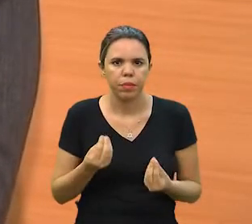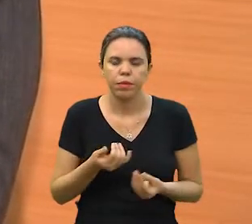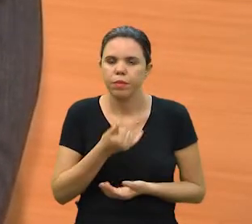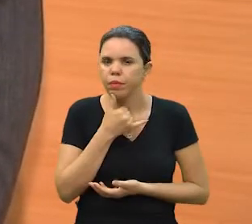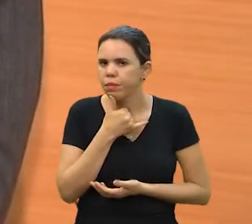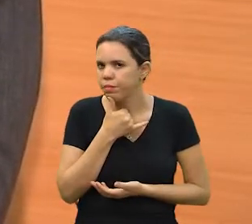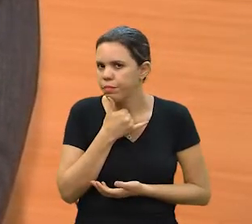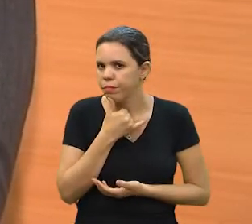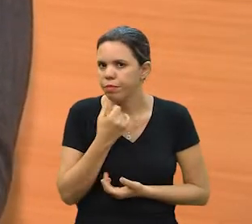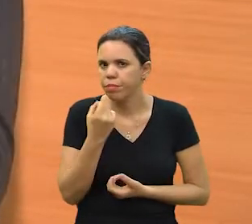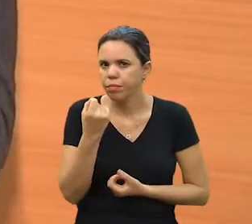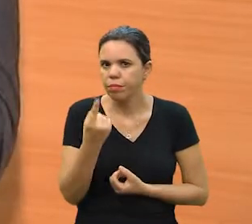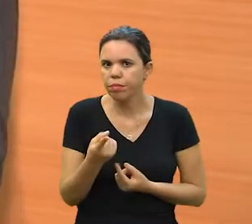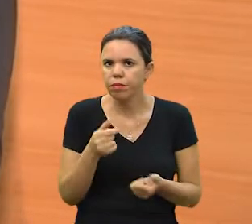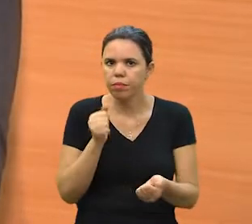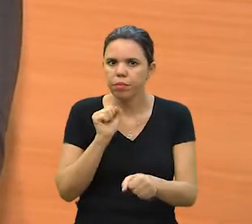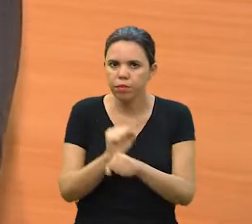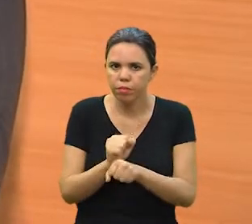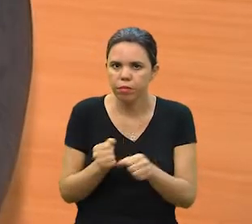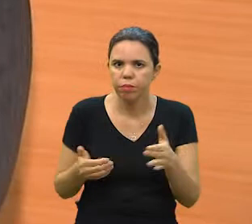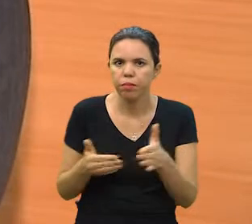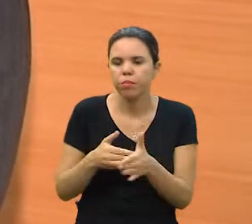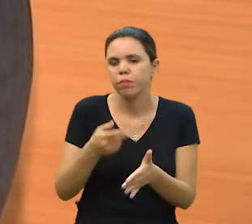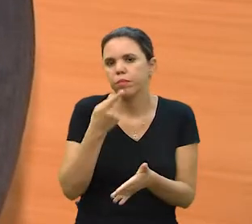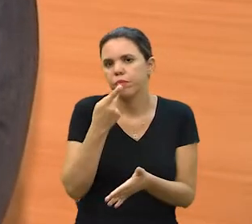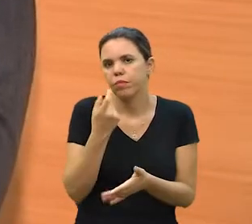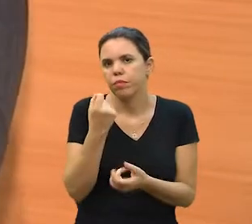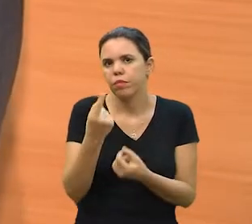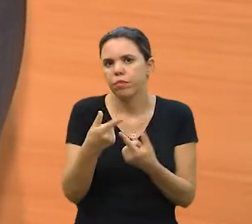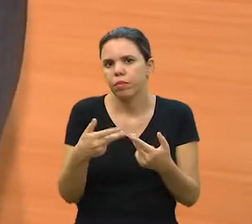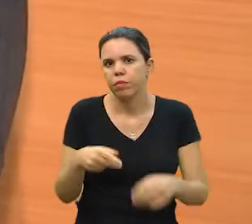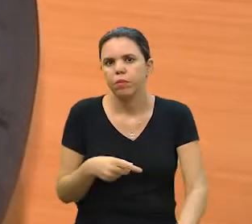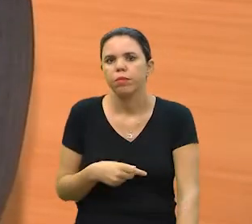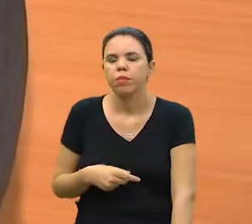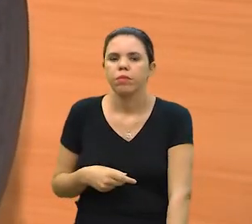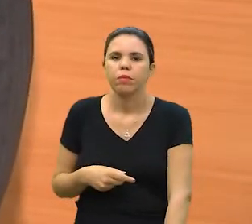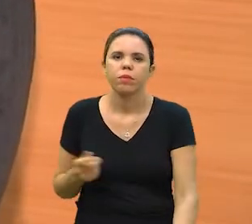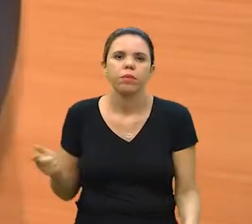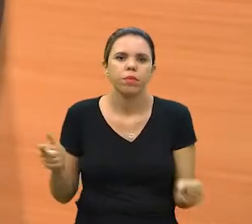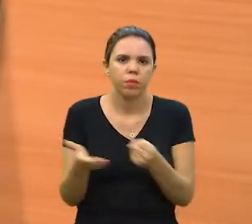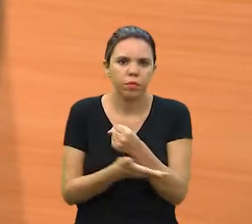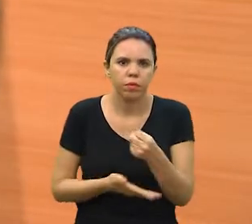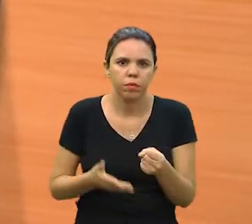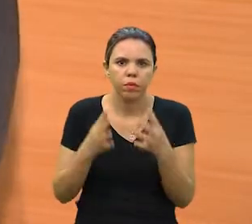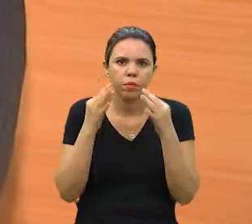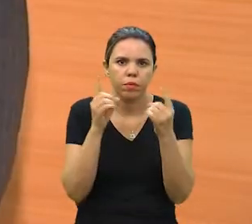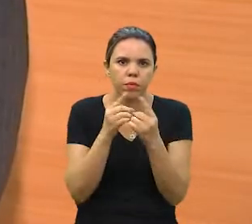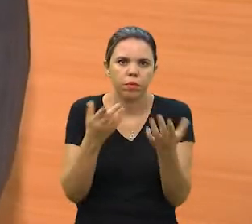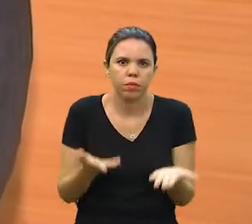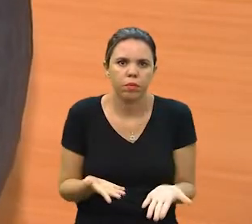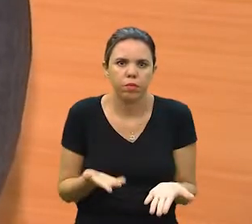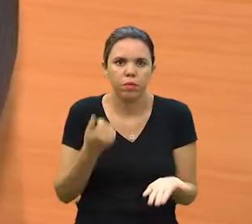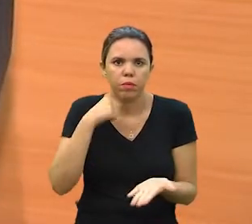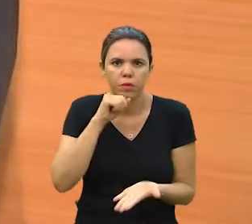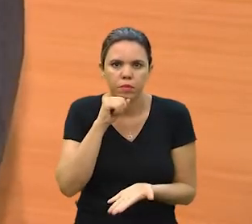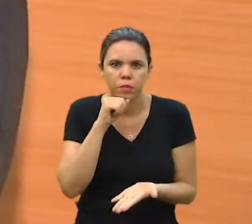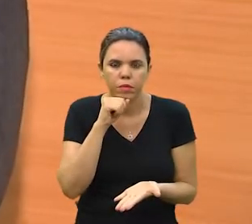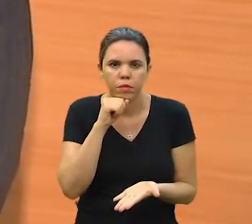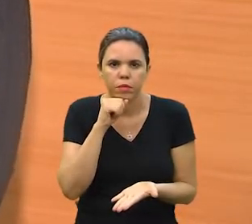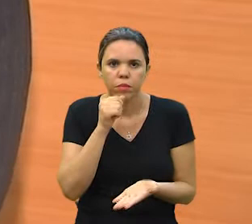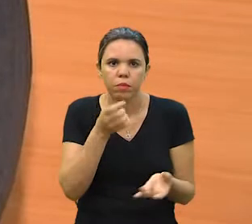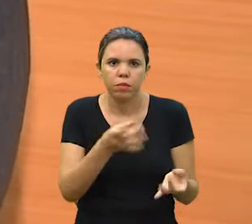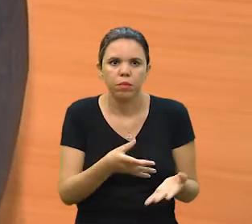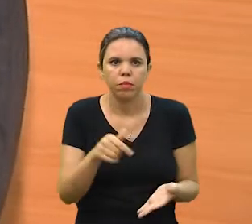ainda, infelizmente, alguns gargalos, que a gente pode dizer. Algumas situações que minimamente deveria ser atendido. Então, uma mãe